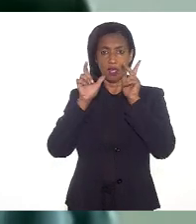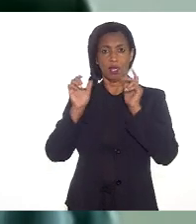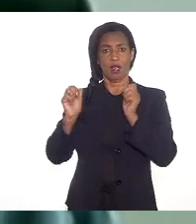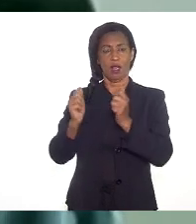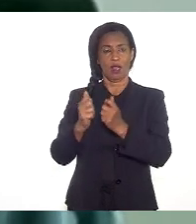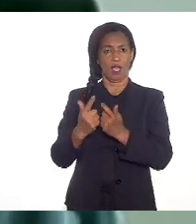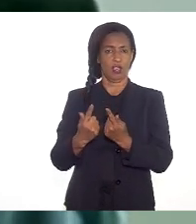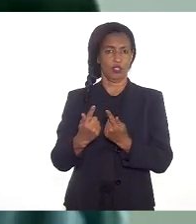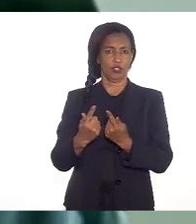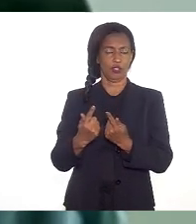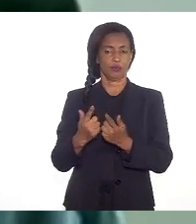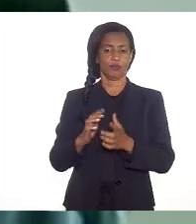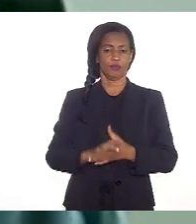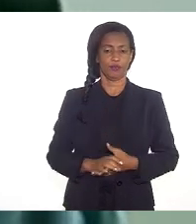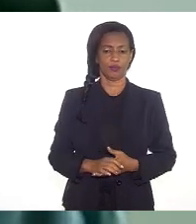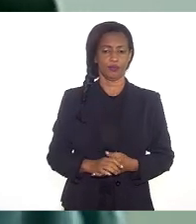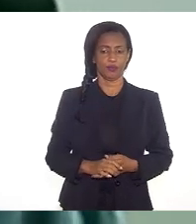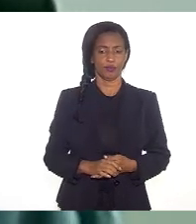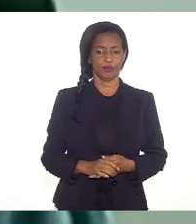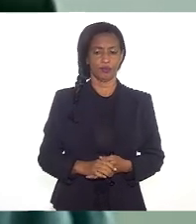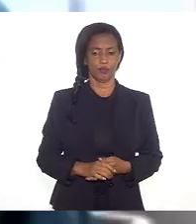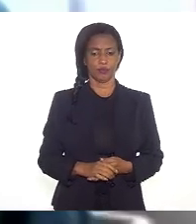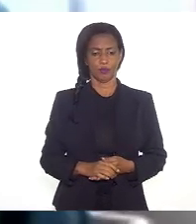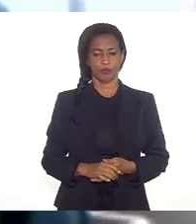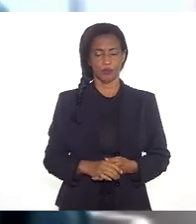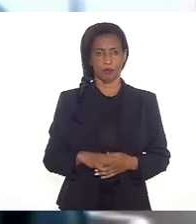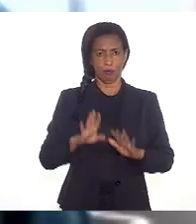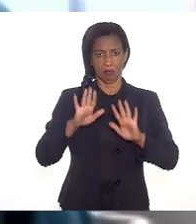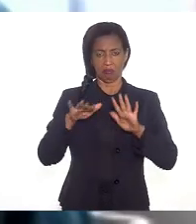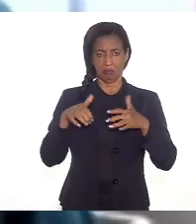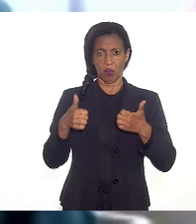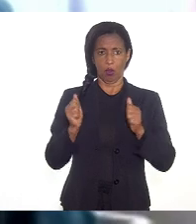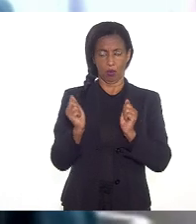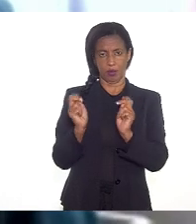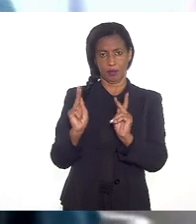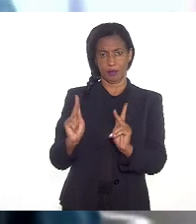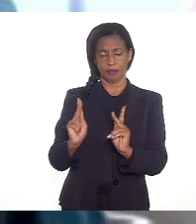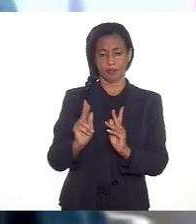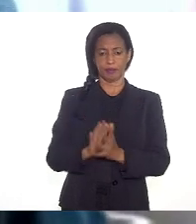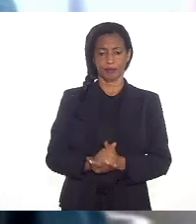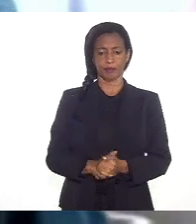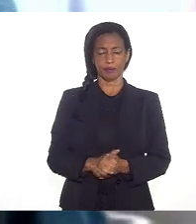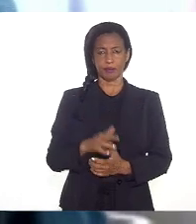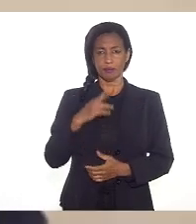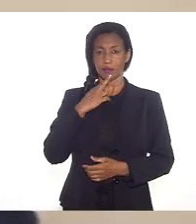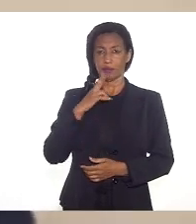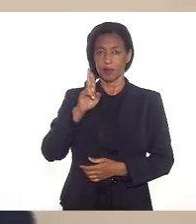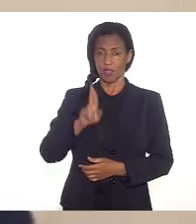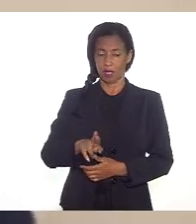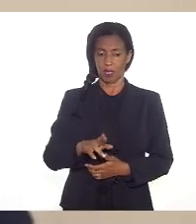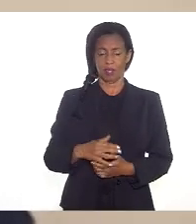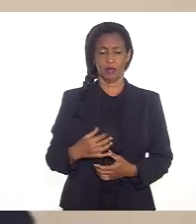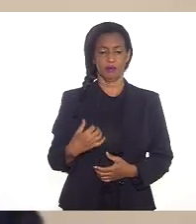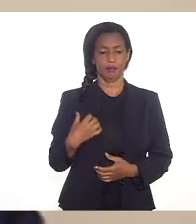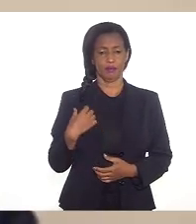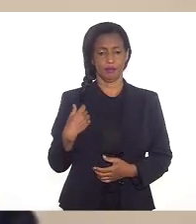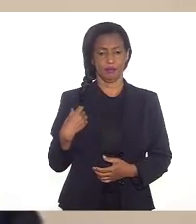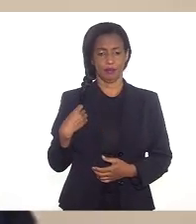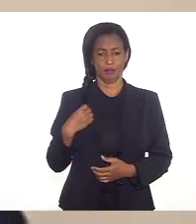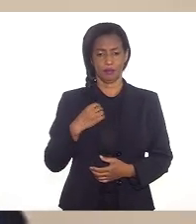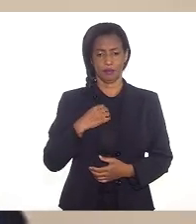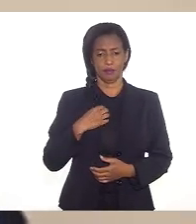e emolumentos. Então, claro, muito bem observado. Ok. Deputado Luiz Paulo tem razão. Então, eu mas